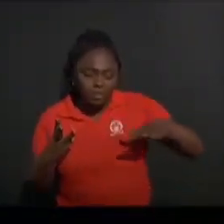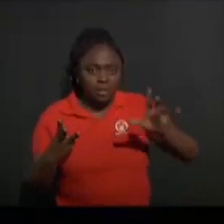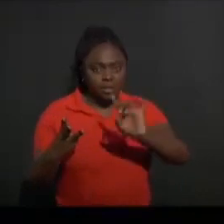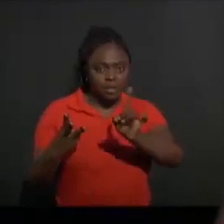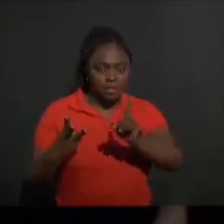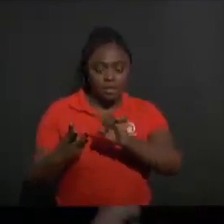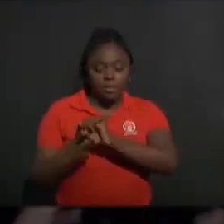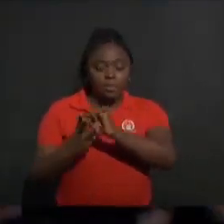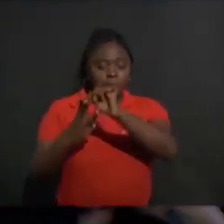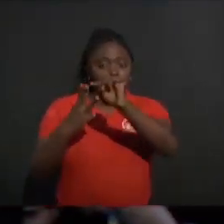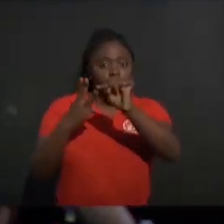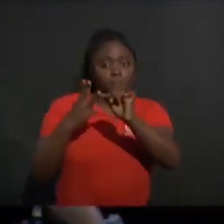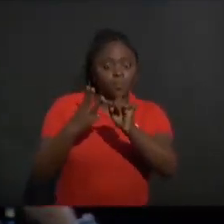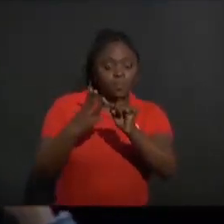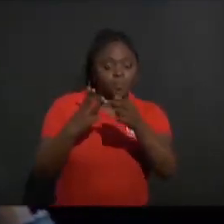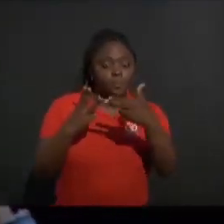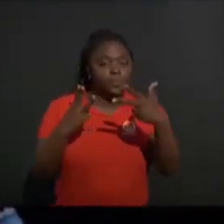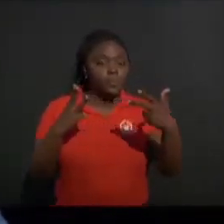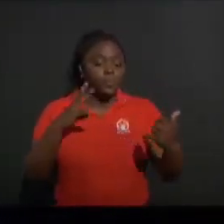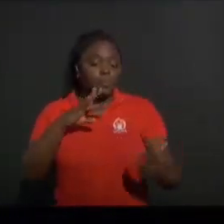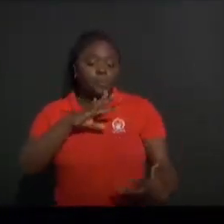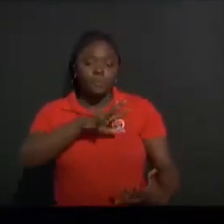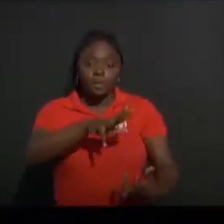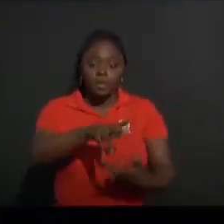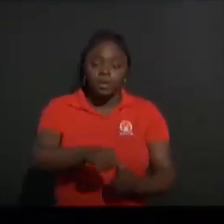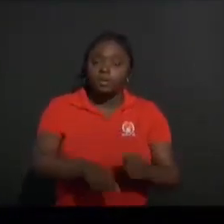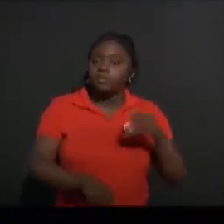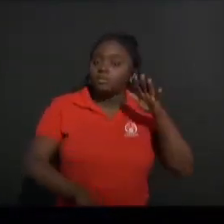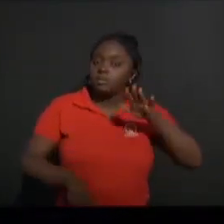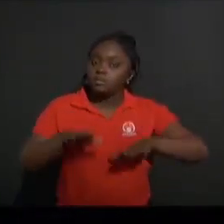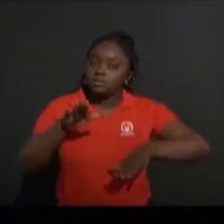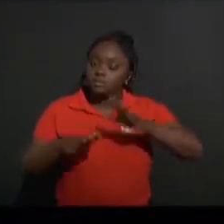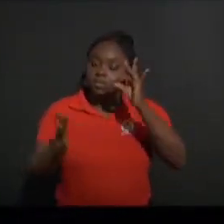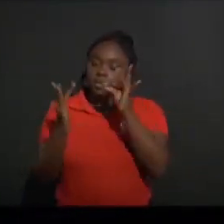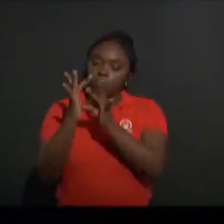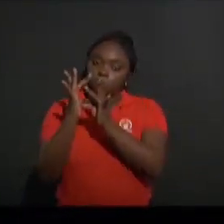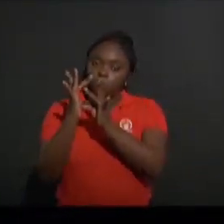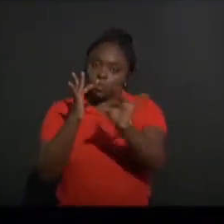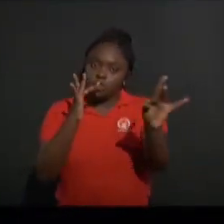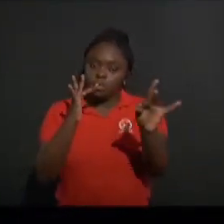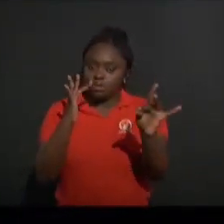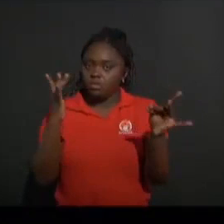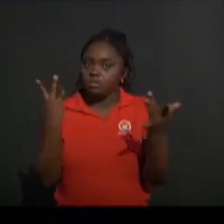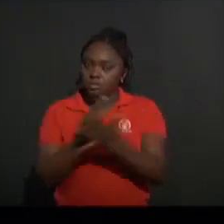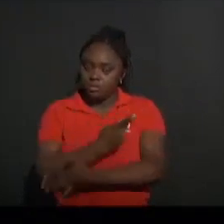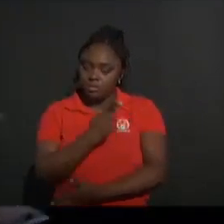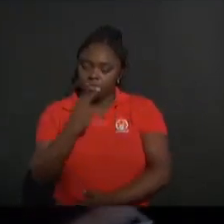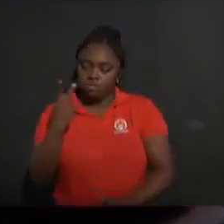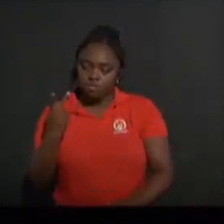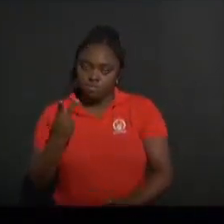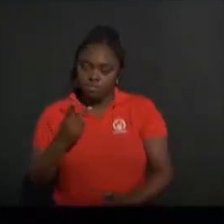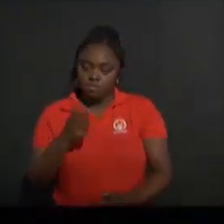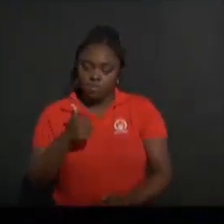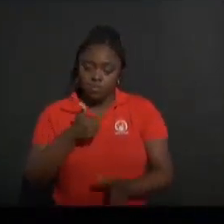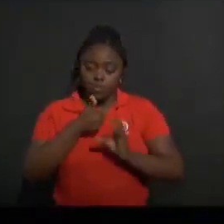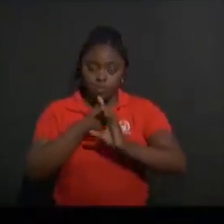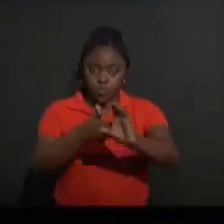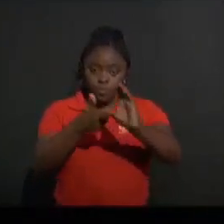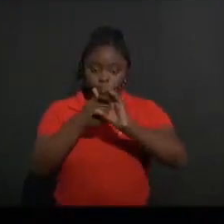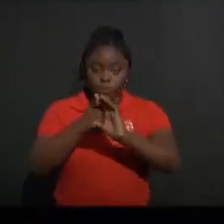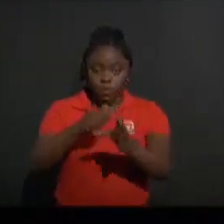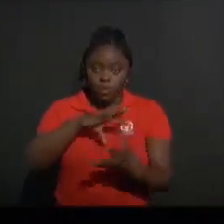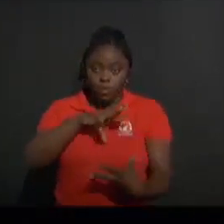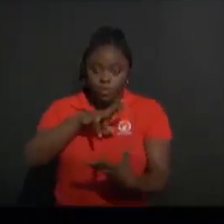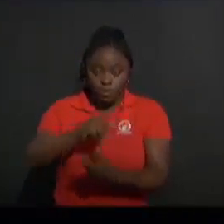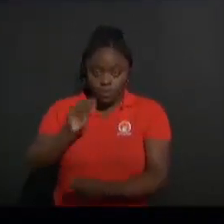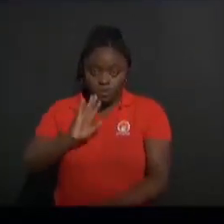três posições do mundo onde mais provavelmente virá o anticristo. Os cristãos do mundo inteiro já chegaram a essa